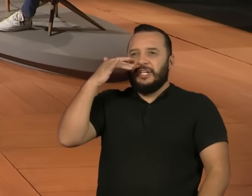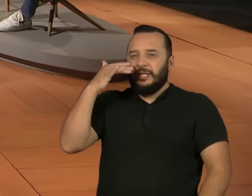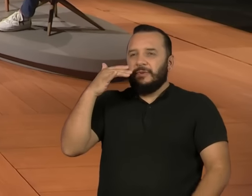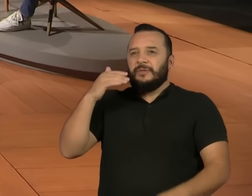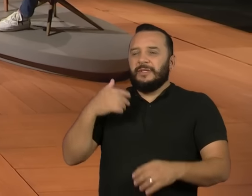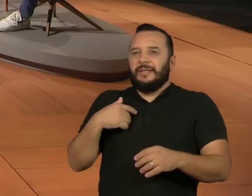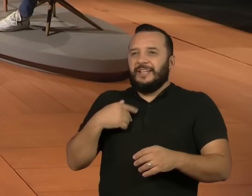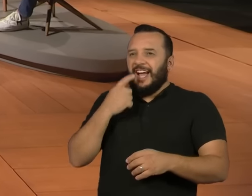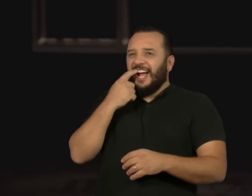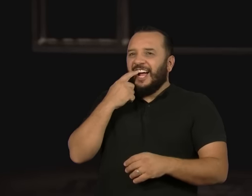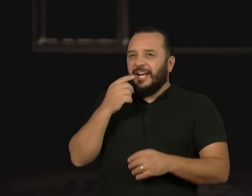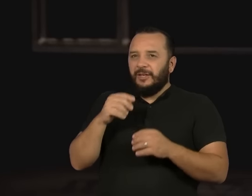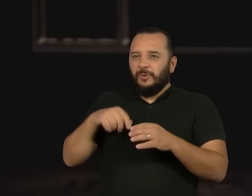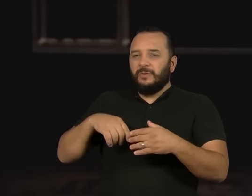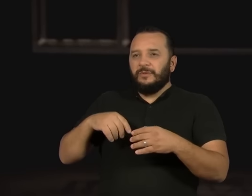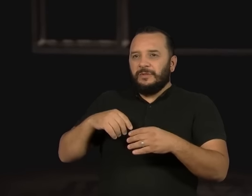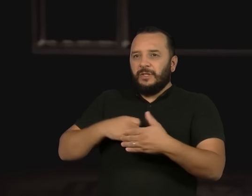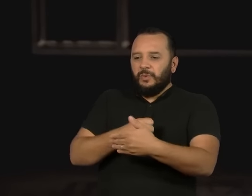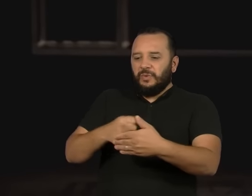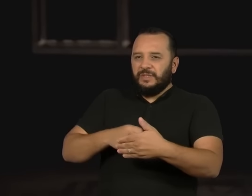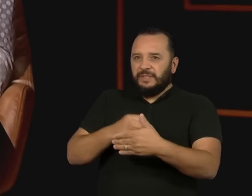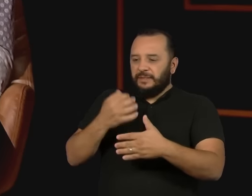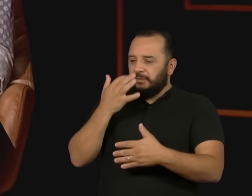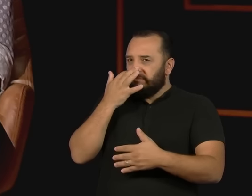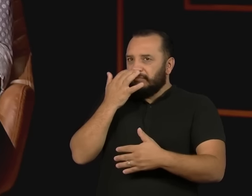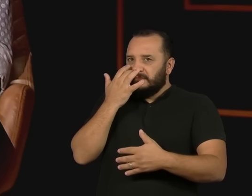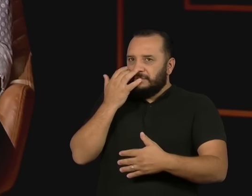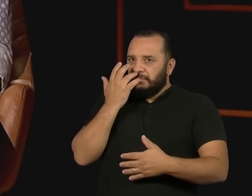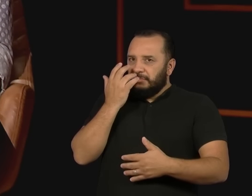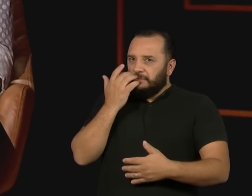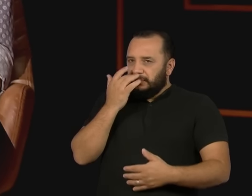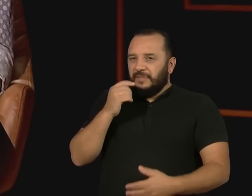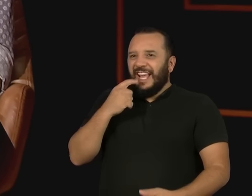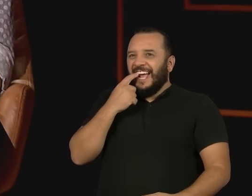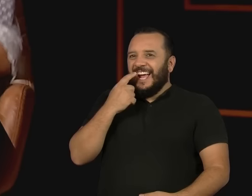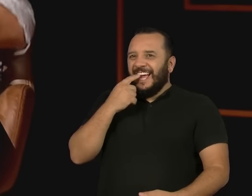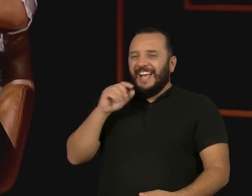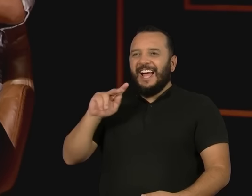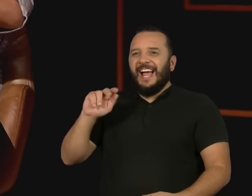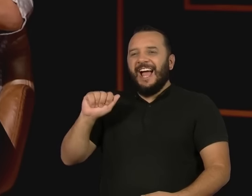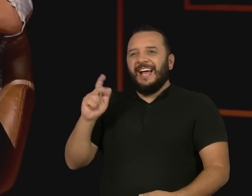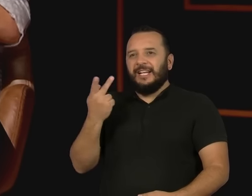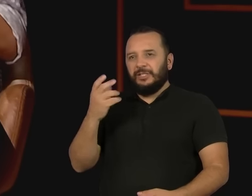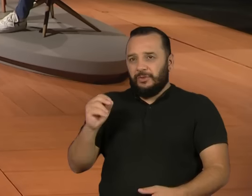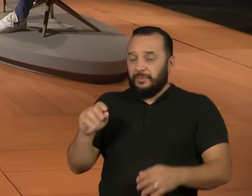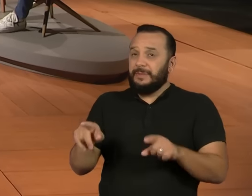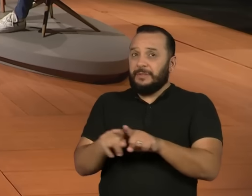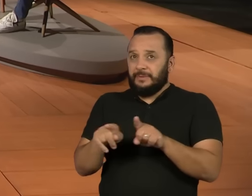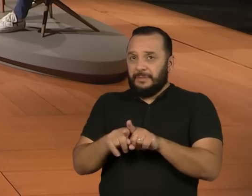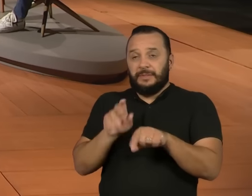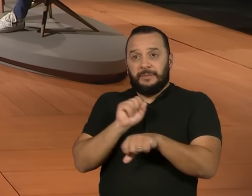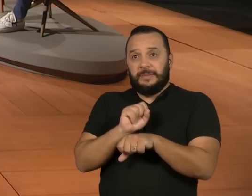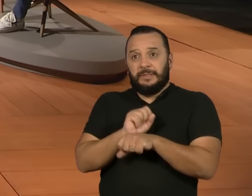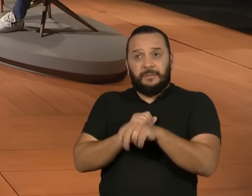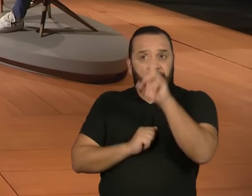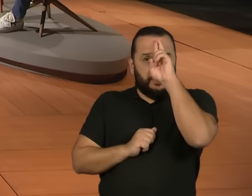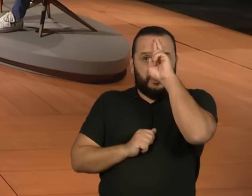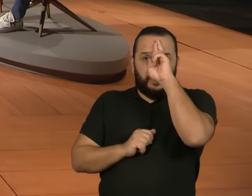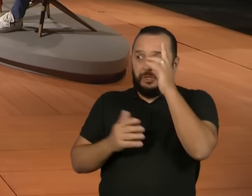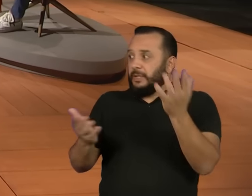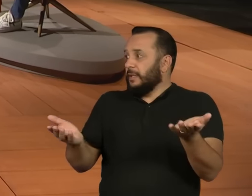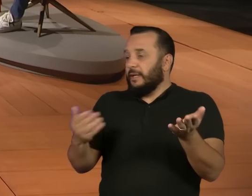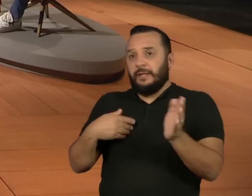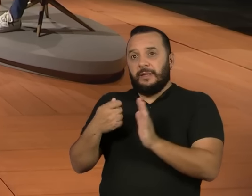gente cozinha, sabe? Mas, enfim, sim, já teve, deu ficar esperando meia-noite, cadê o texto que não chega, cadê o